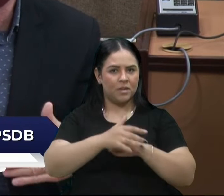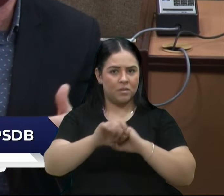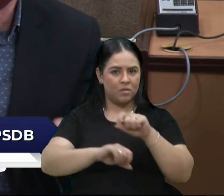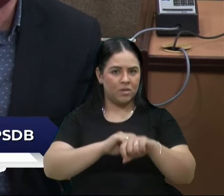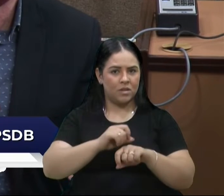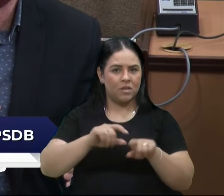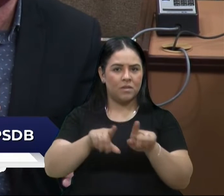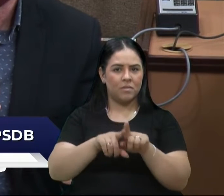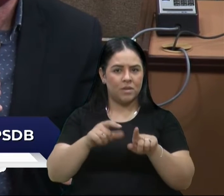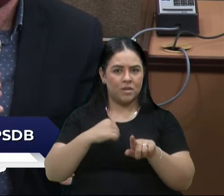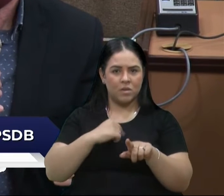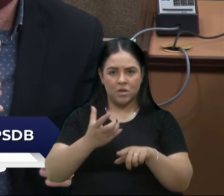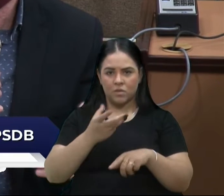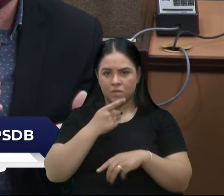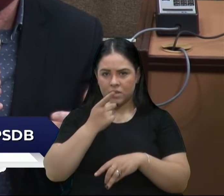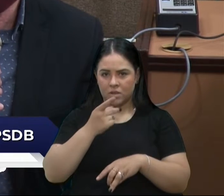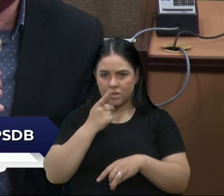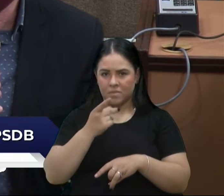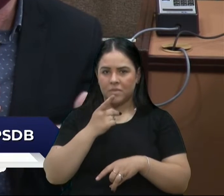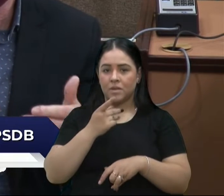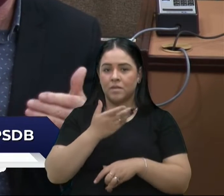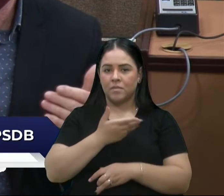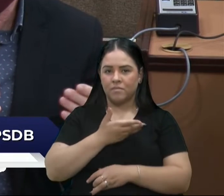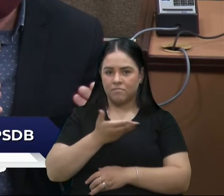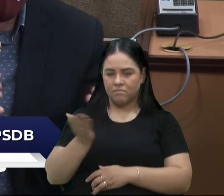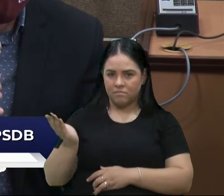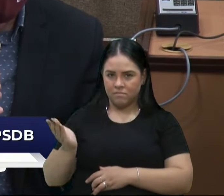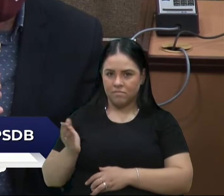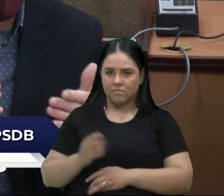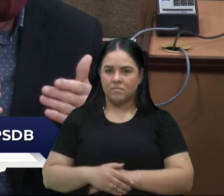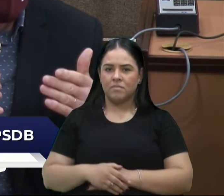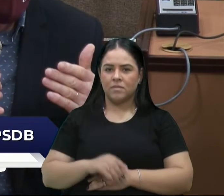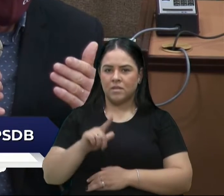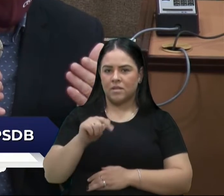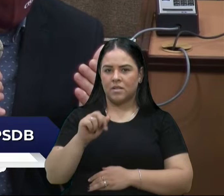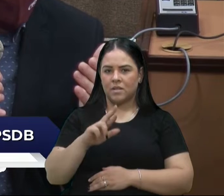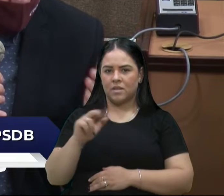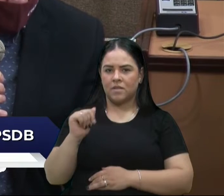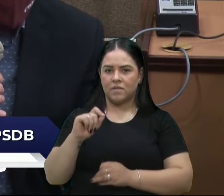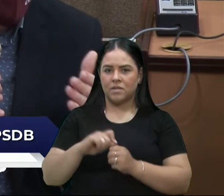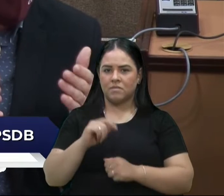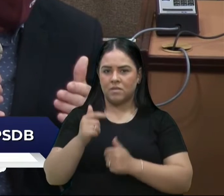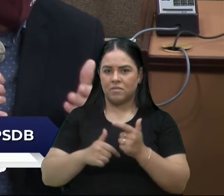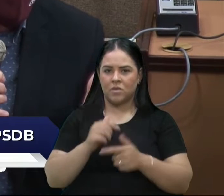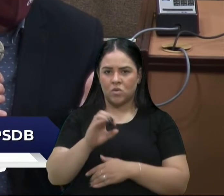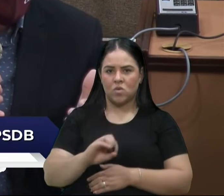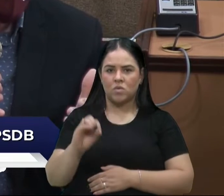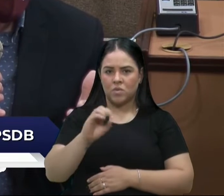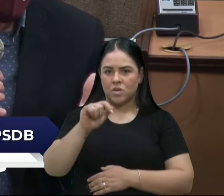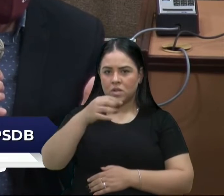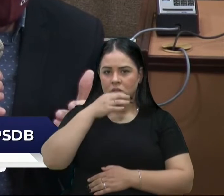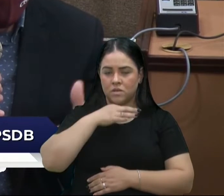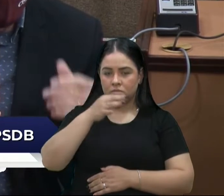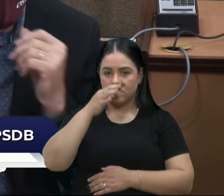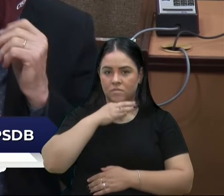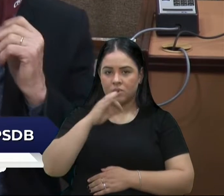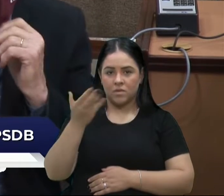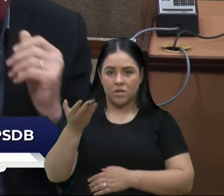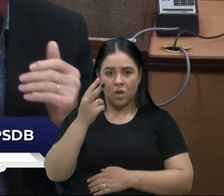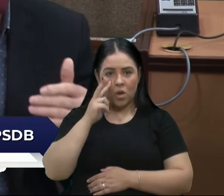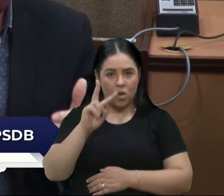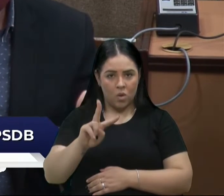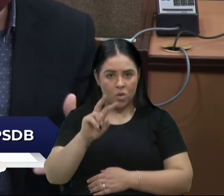recado também que eu quero dizer para a superintendência, a Lara, que faz um trabalho bom em Caxias do Sul, que ela olhe